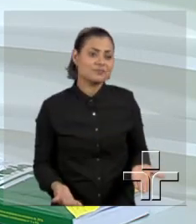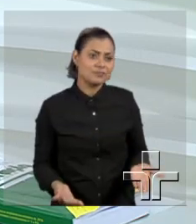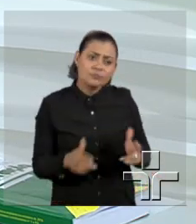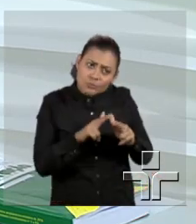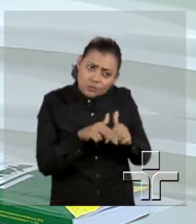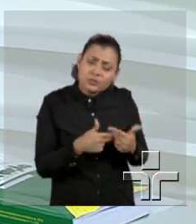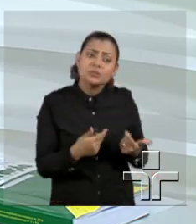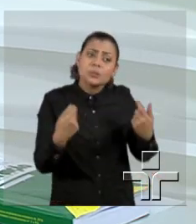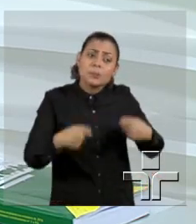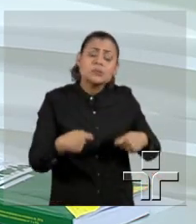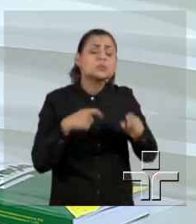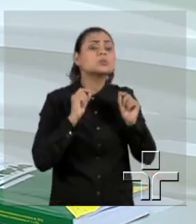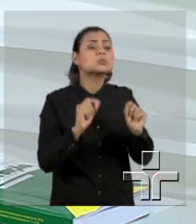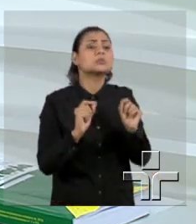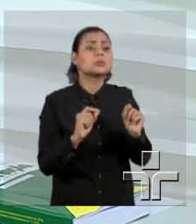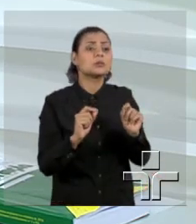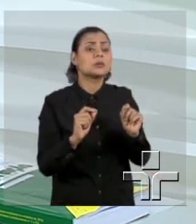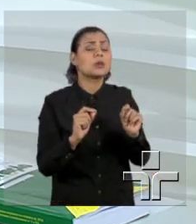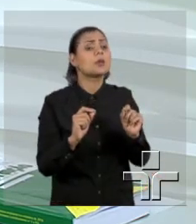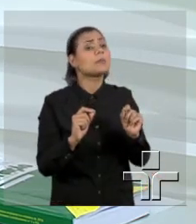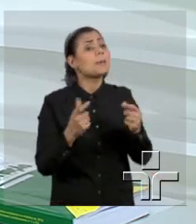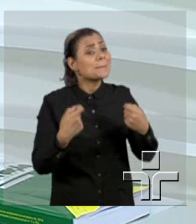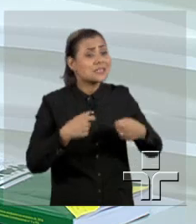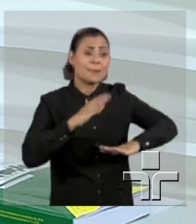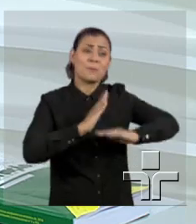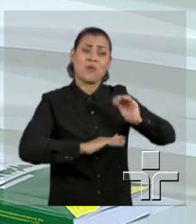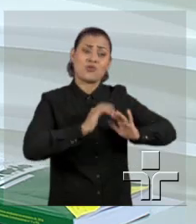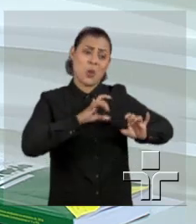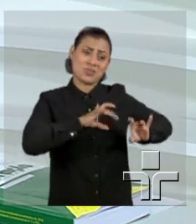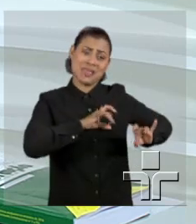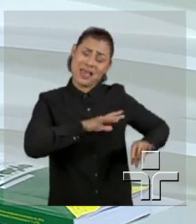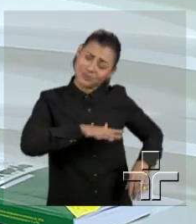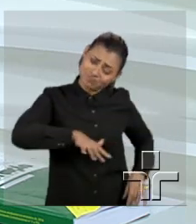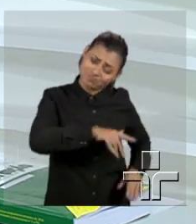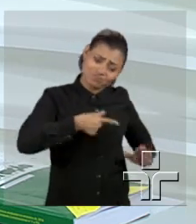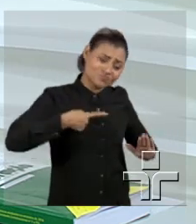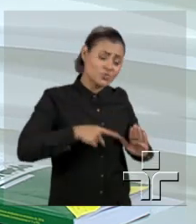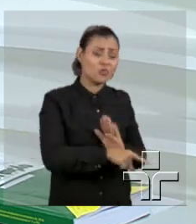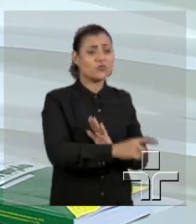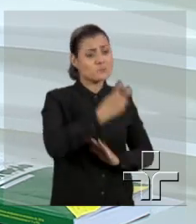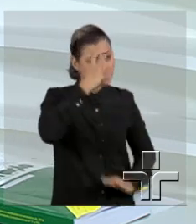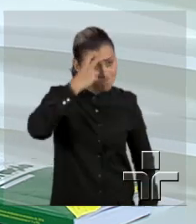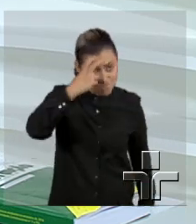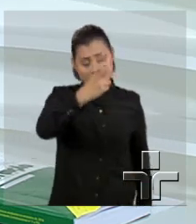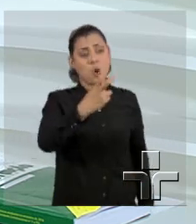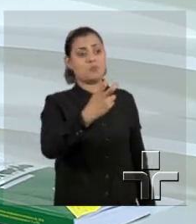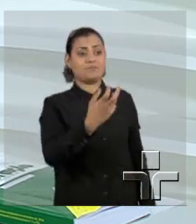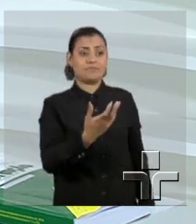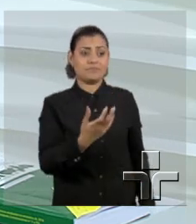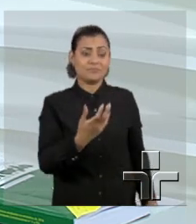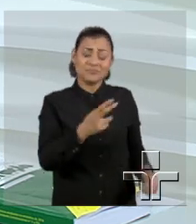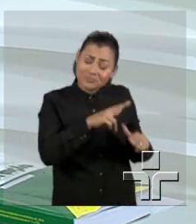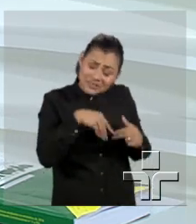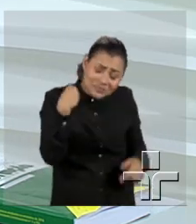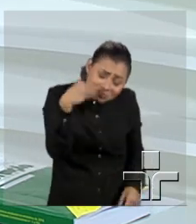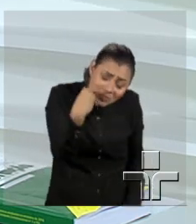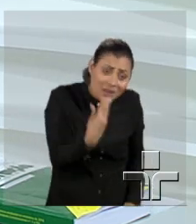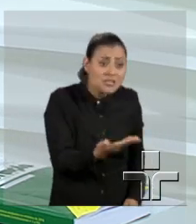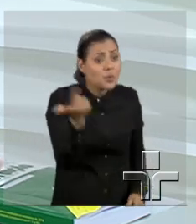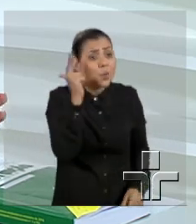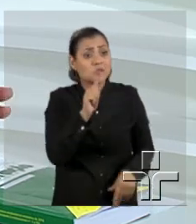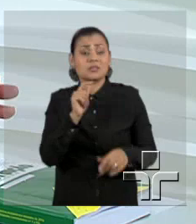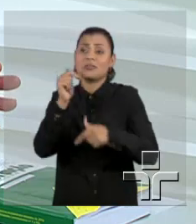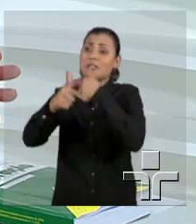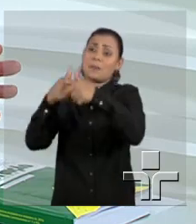é preciso muita qualificação técnica, política e intelectual, cívica, para ocupar esse